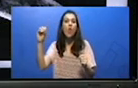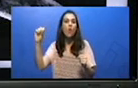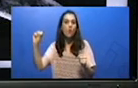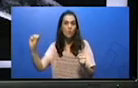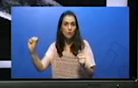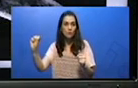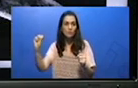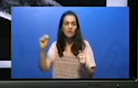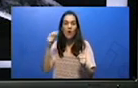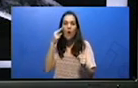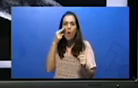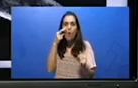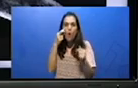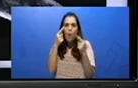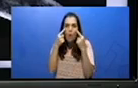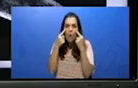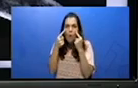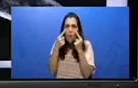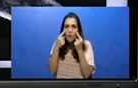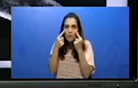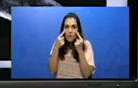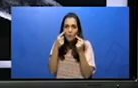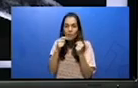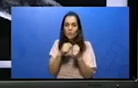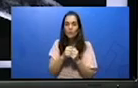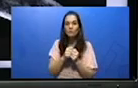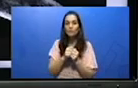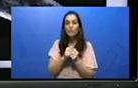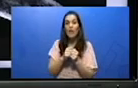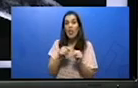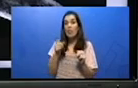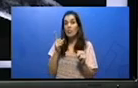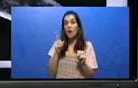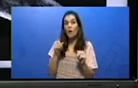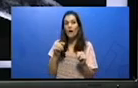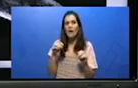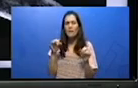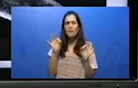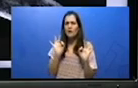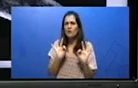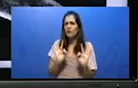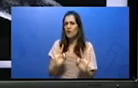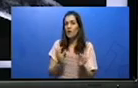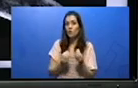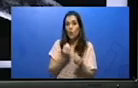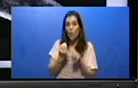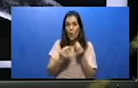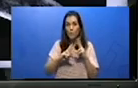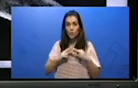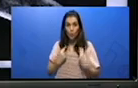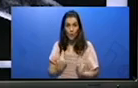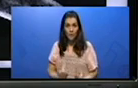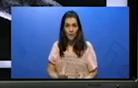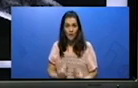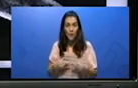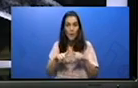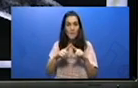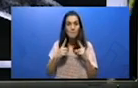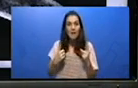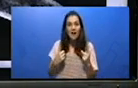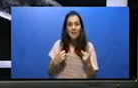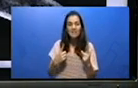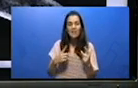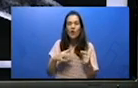olhos primitivos, não são olhos complexos como os nossos olhos, porque os nossos olhos formam imagens. Esses ocelos